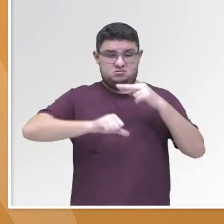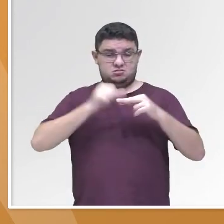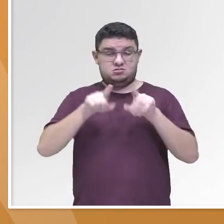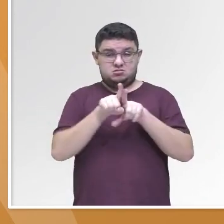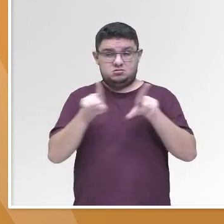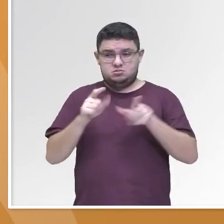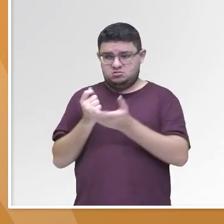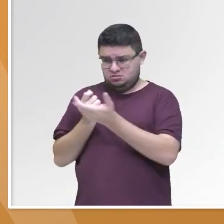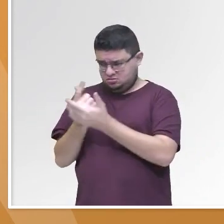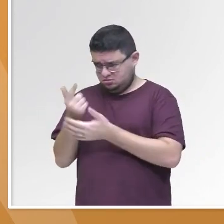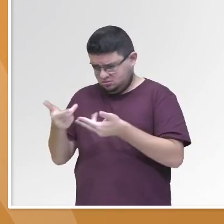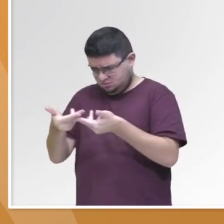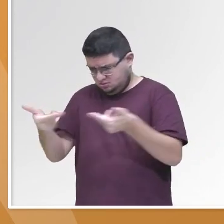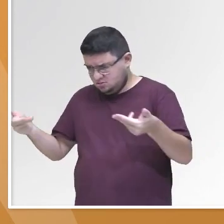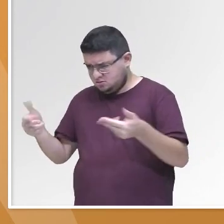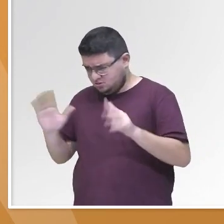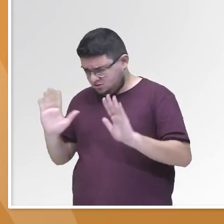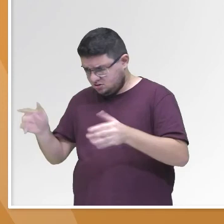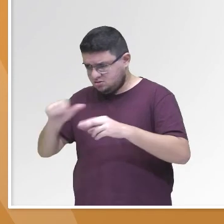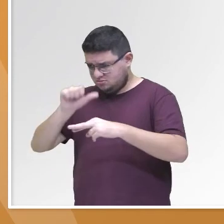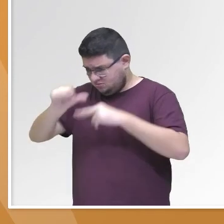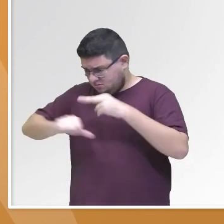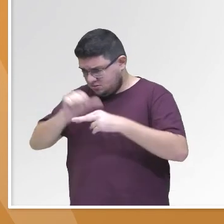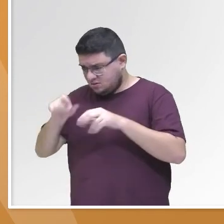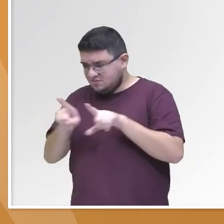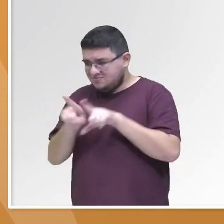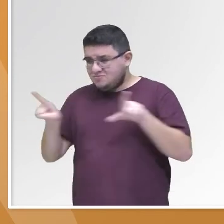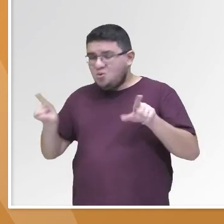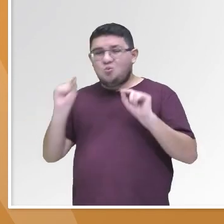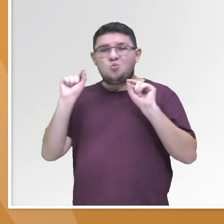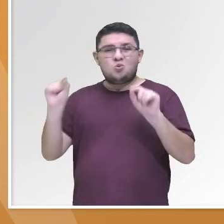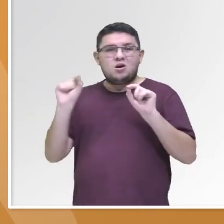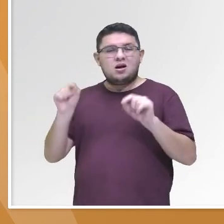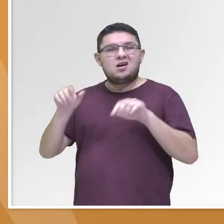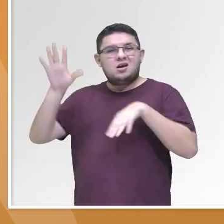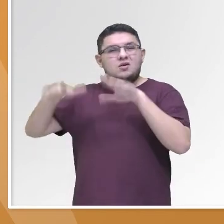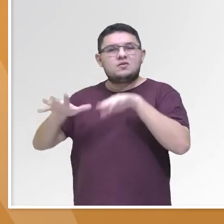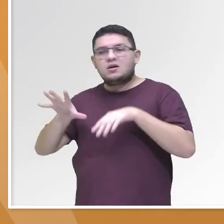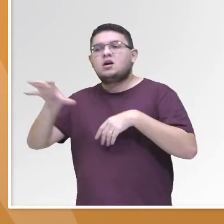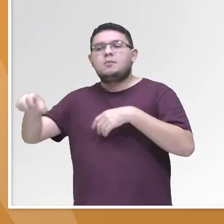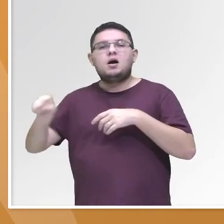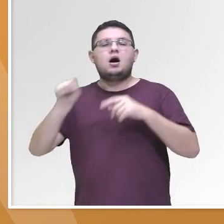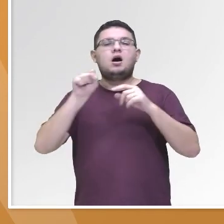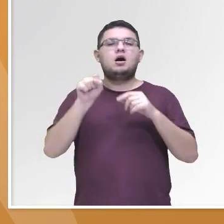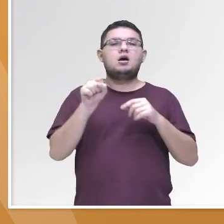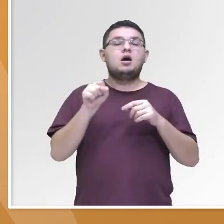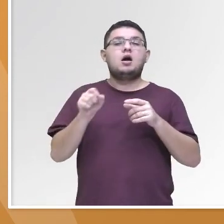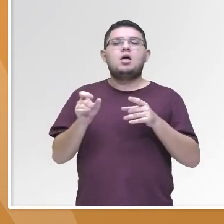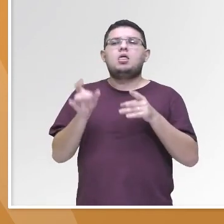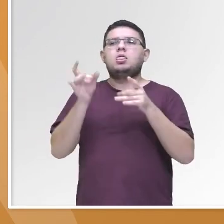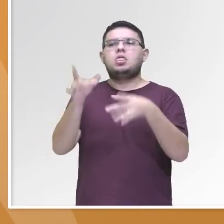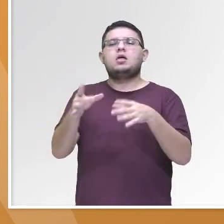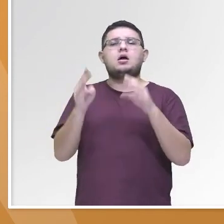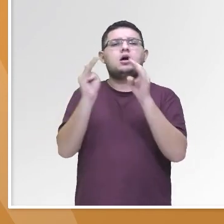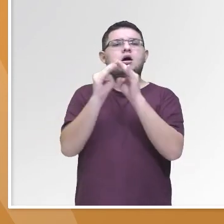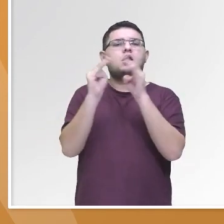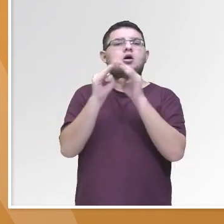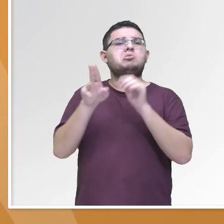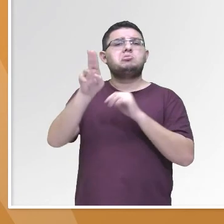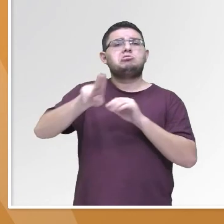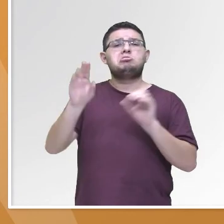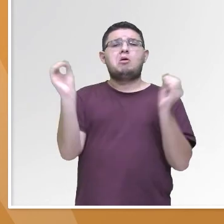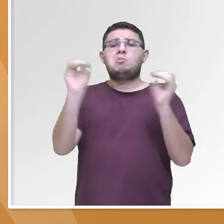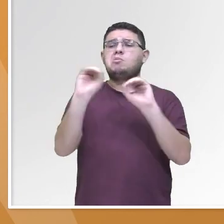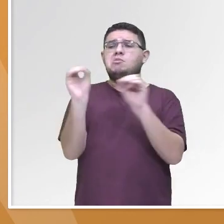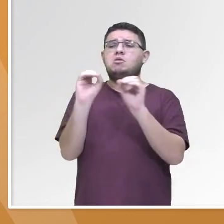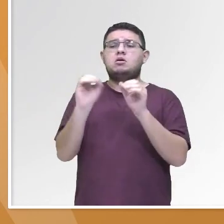coisa que foi reciclada, mas acaba que aquilo fica ali dentro de casa e você vai pegar aquilo